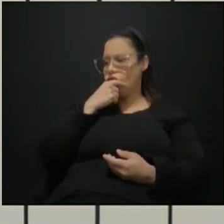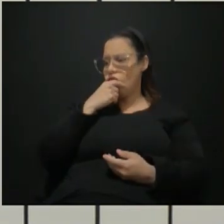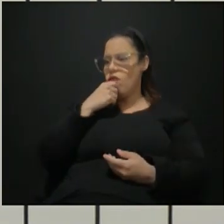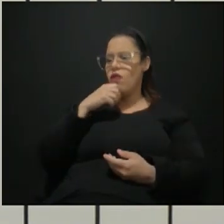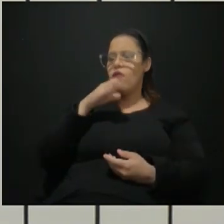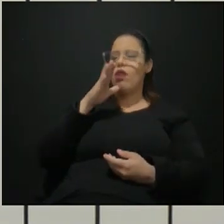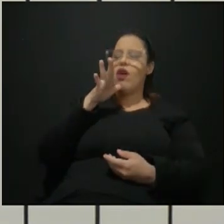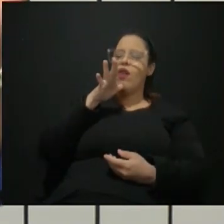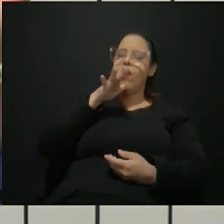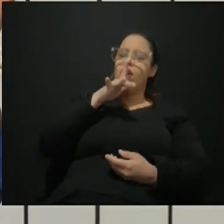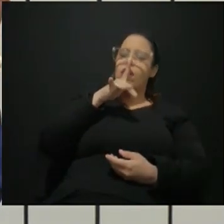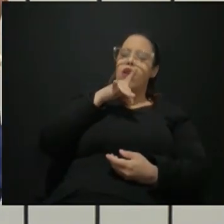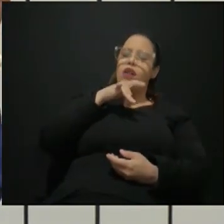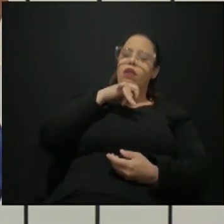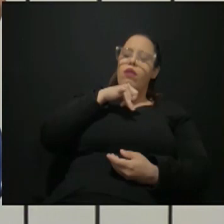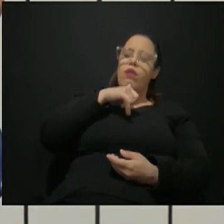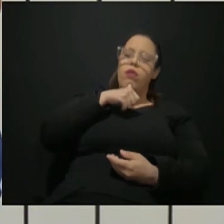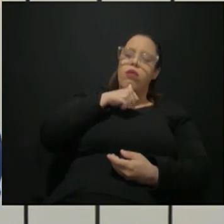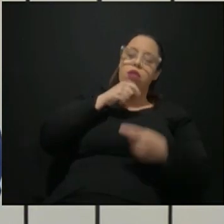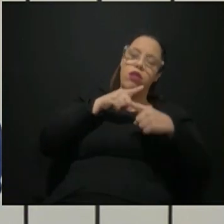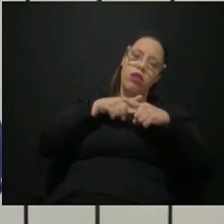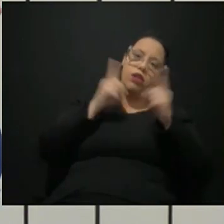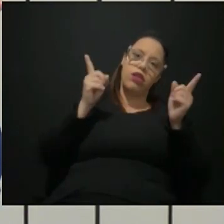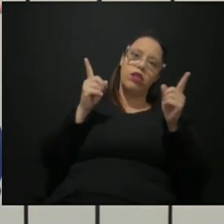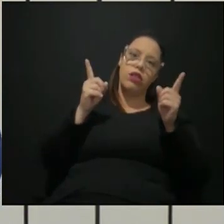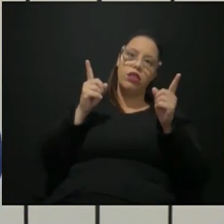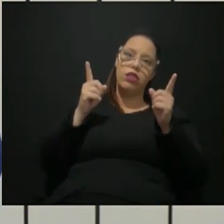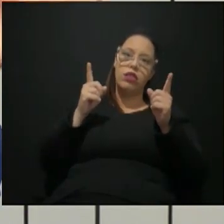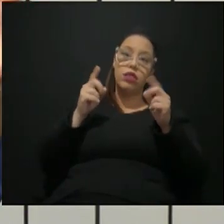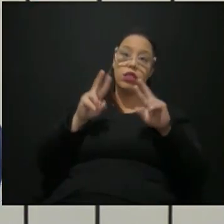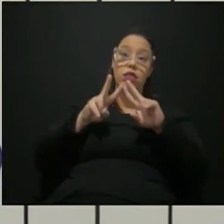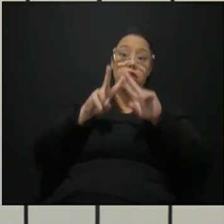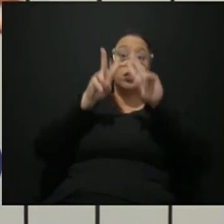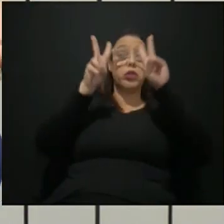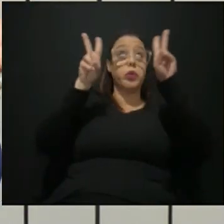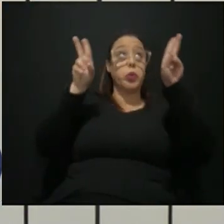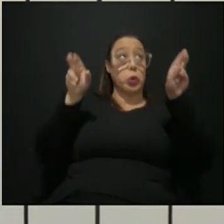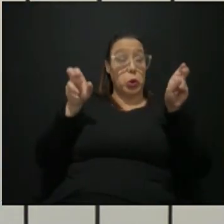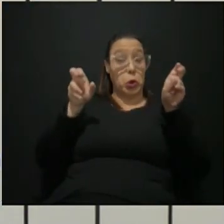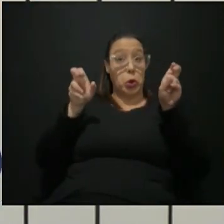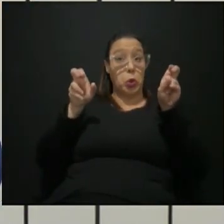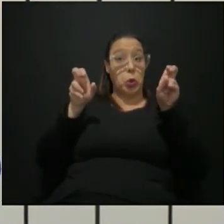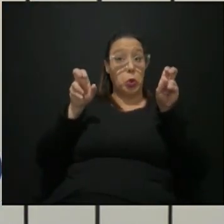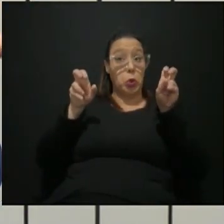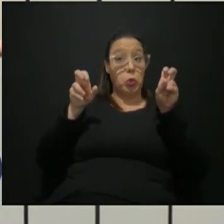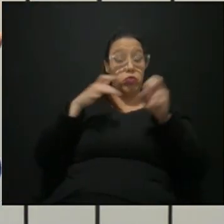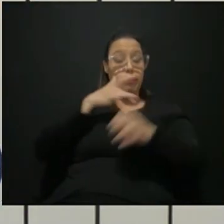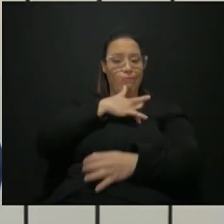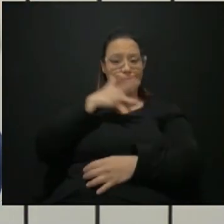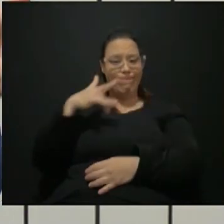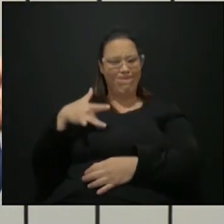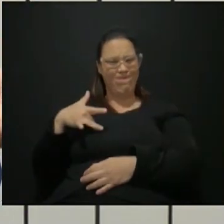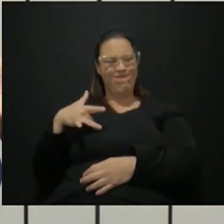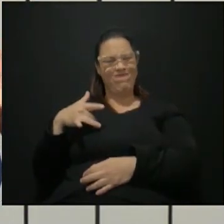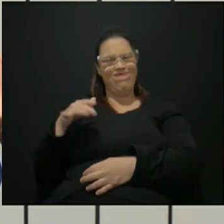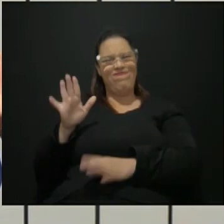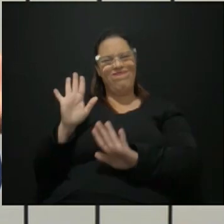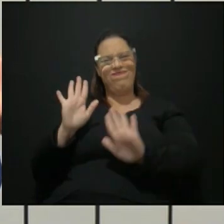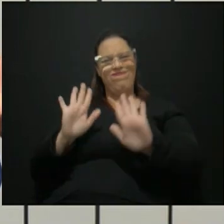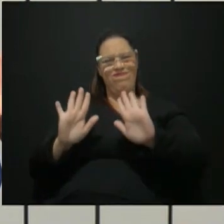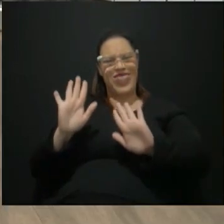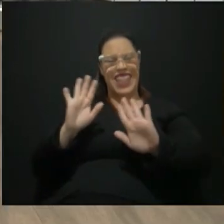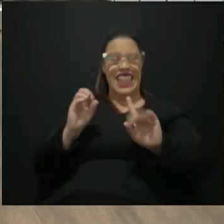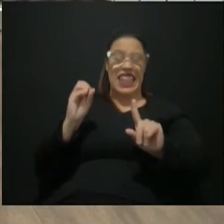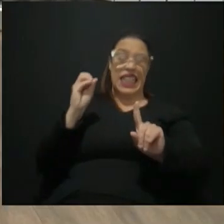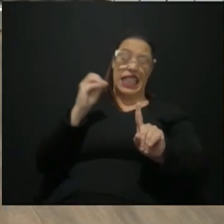envelhecimento, mas, vamos abrir uma aspas aí, deixar a saúde da pessoa um pouco mais debilitada, podemos